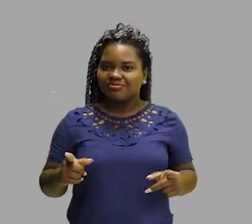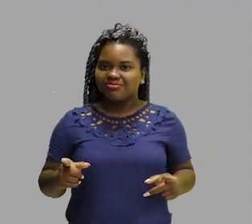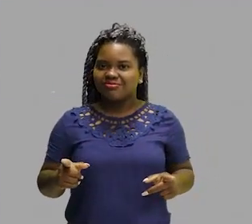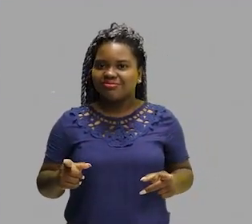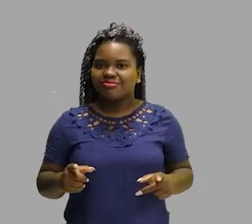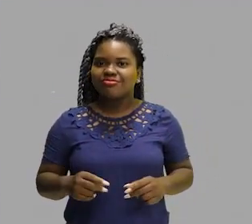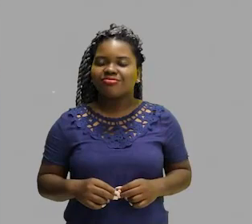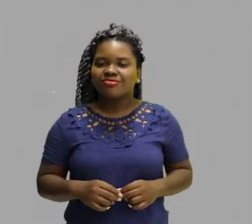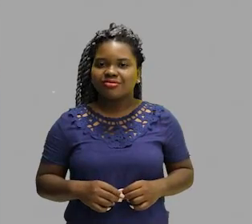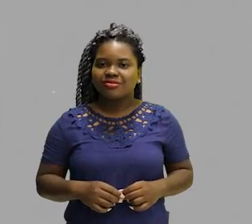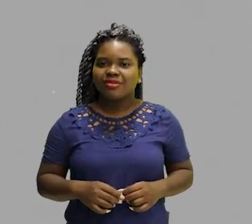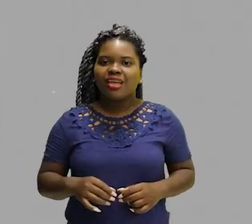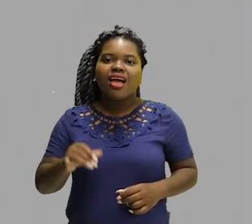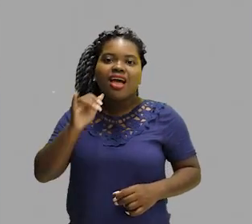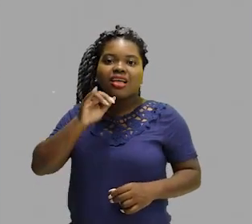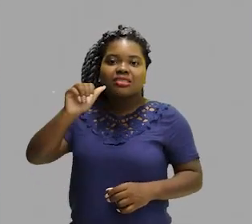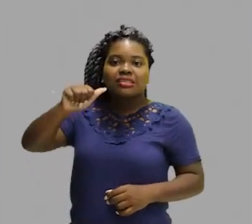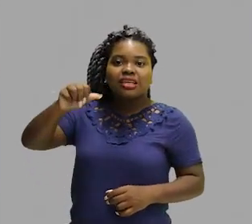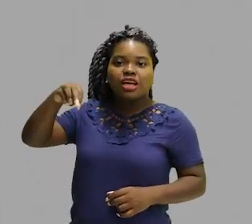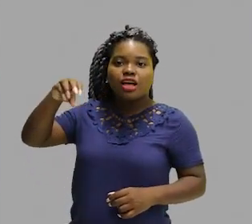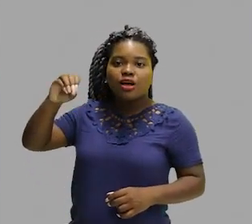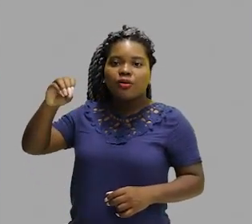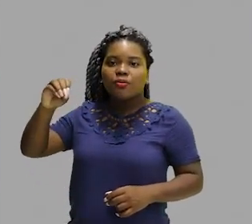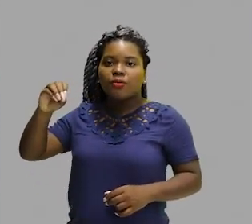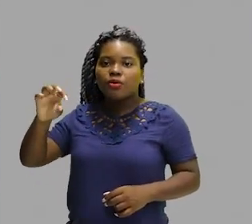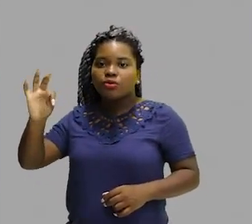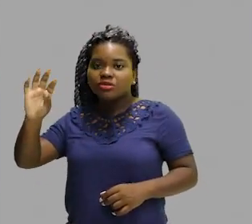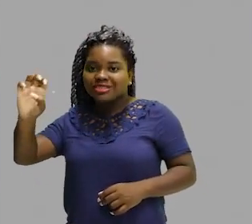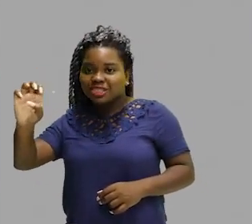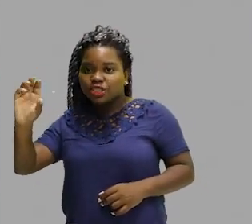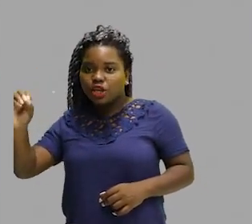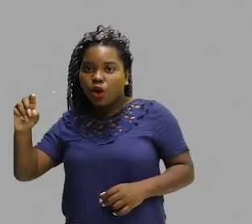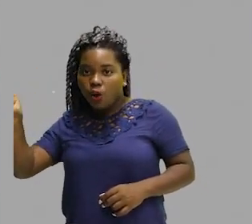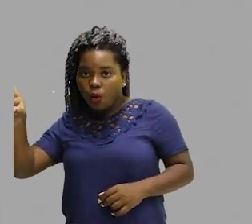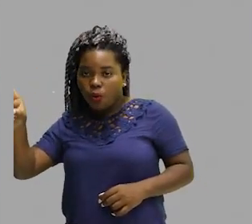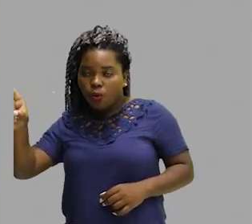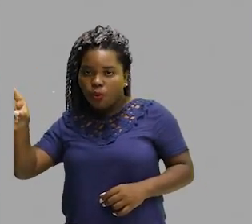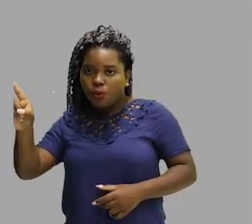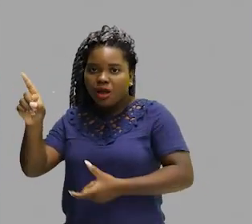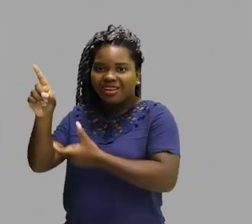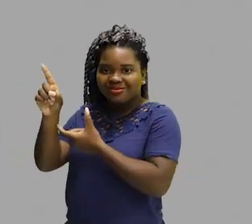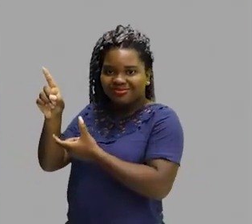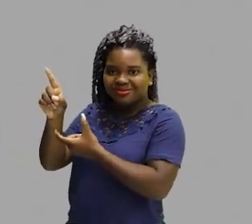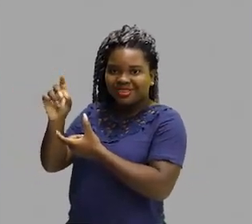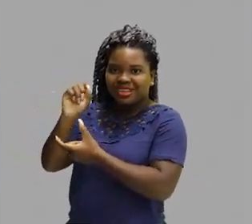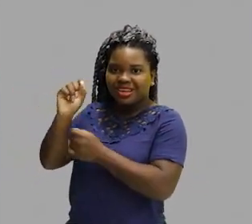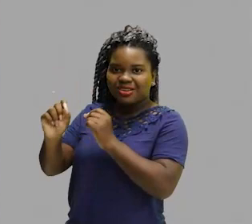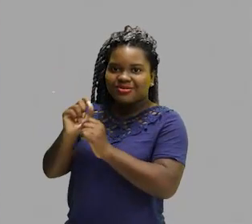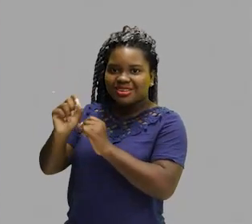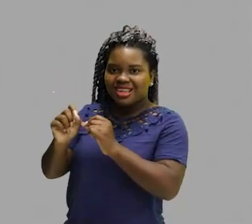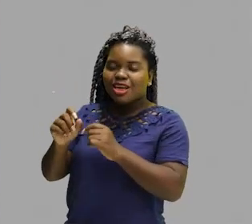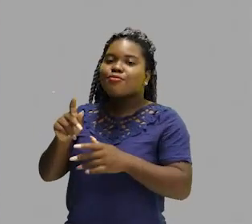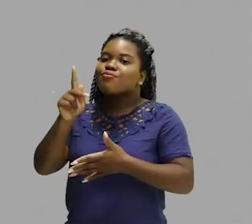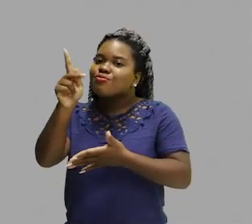gramatical. Amo-te-ó. Ti-ó é uma sílaba poética. Continuando